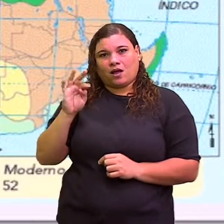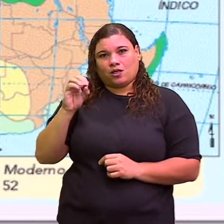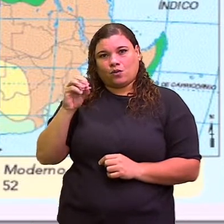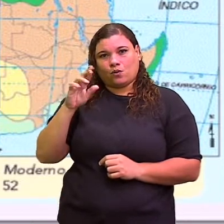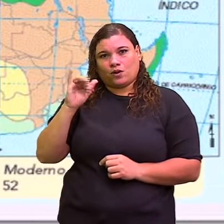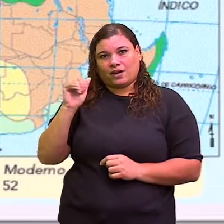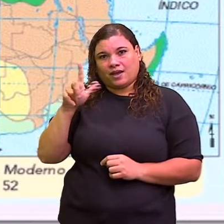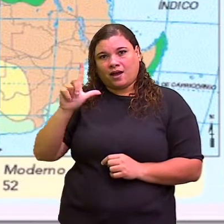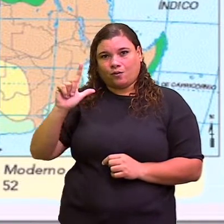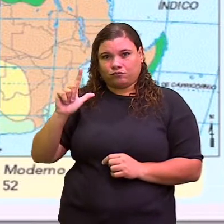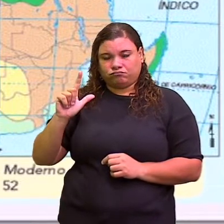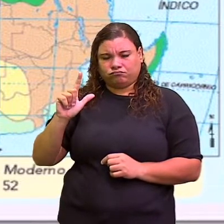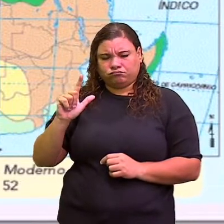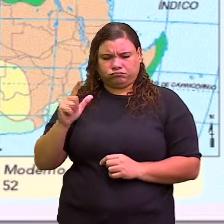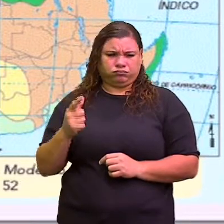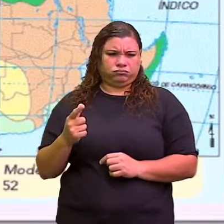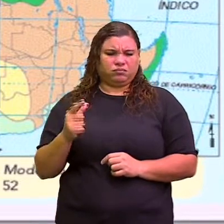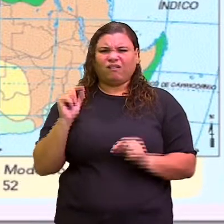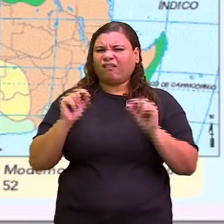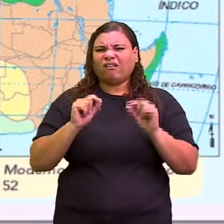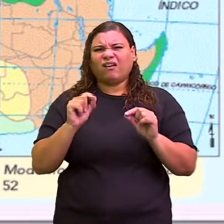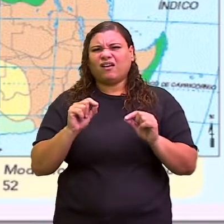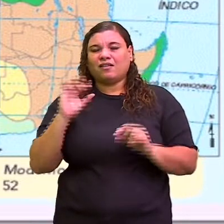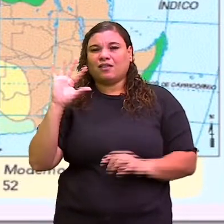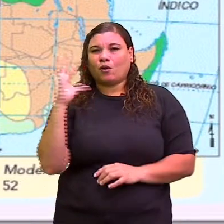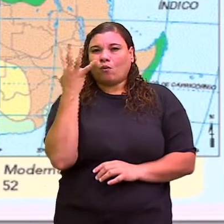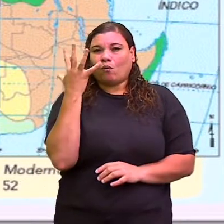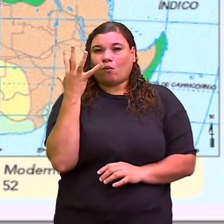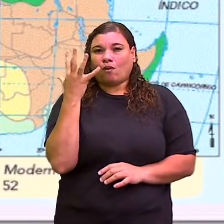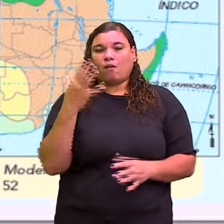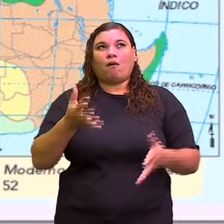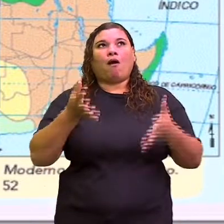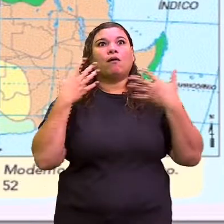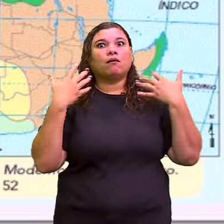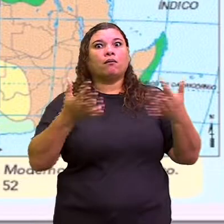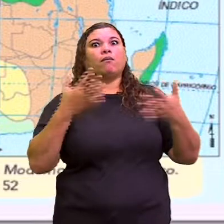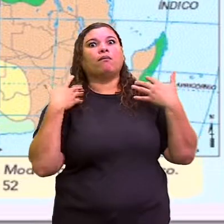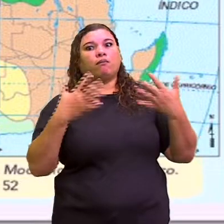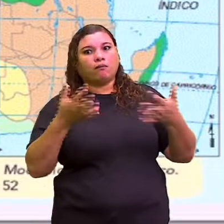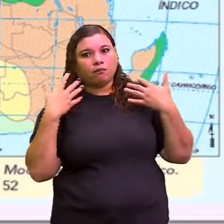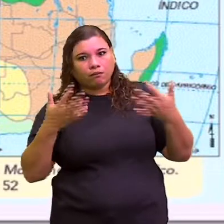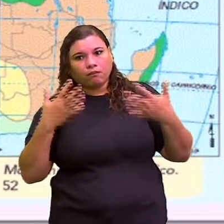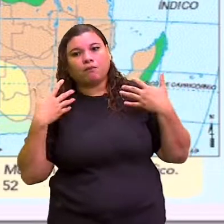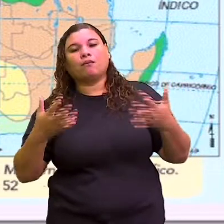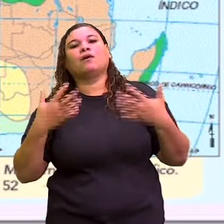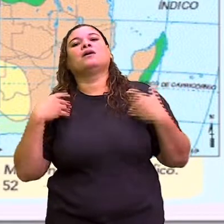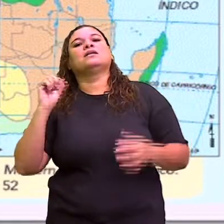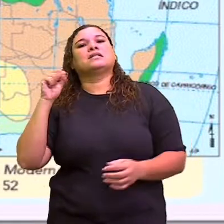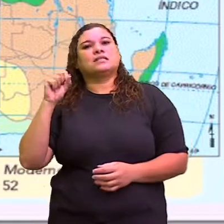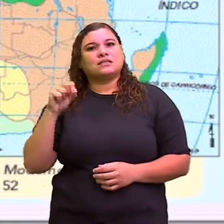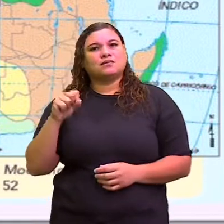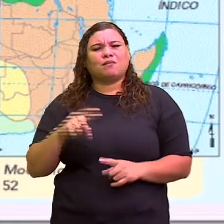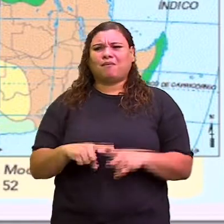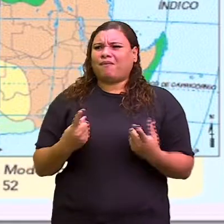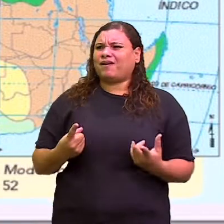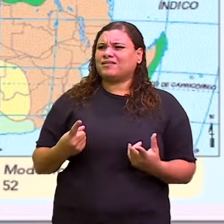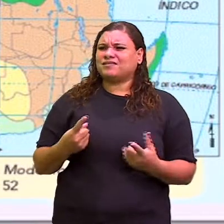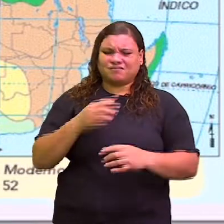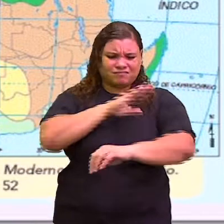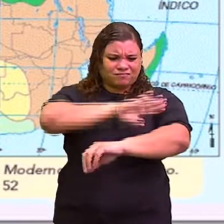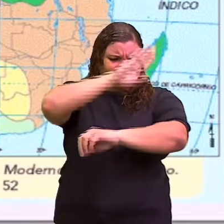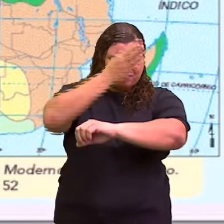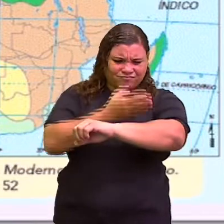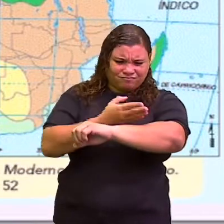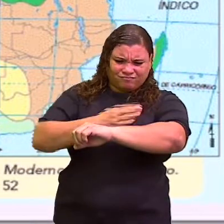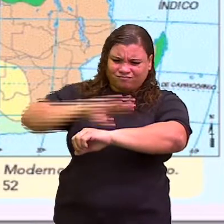Eliane, mas o calor não é no deserto? Pode, mas nunca esqueça, mesmo o deserto que está